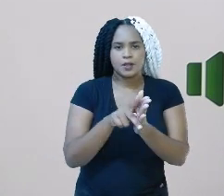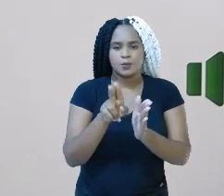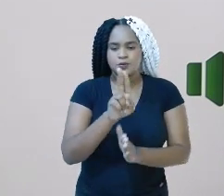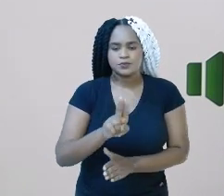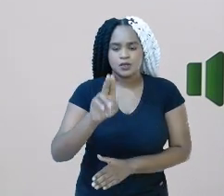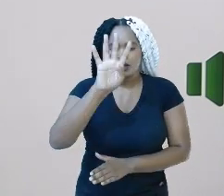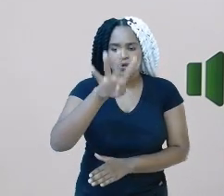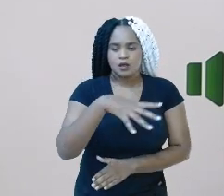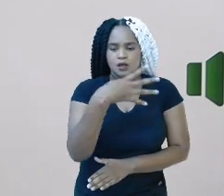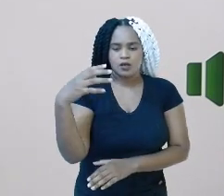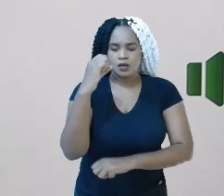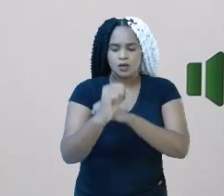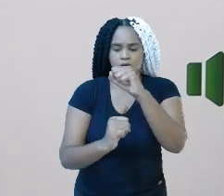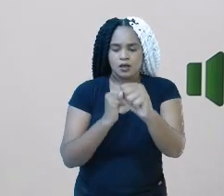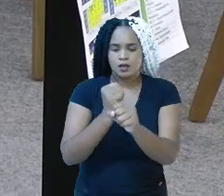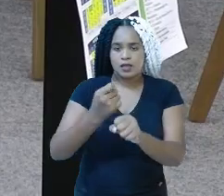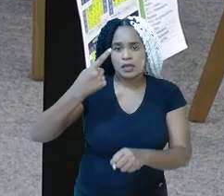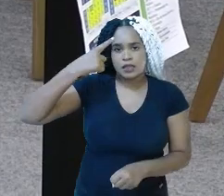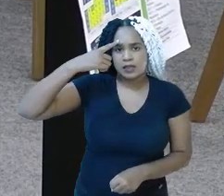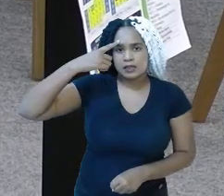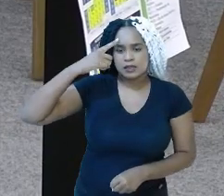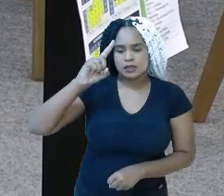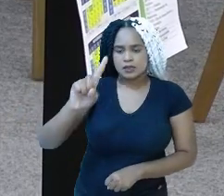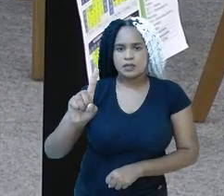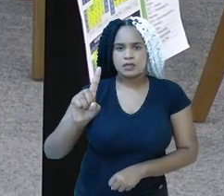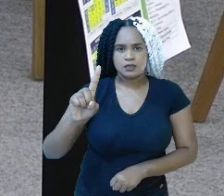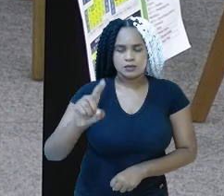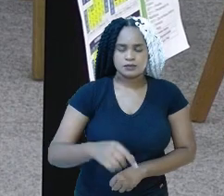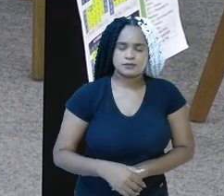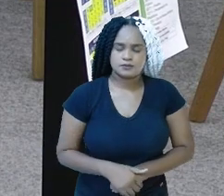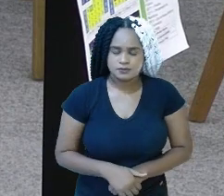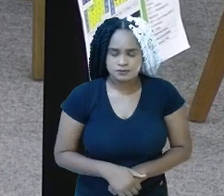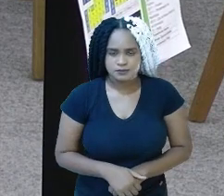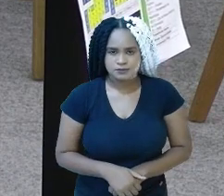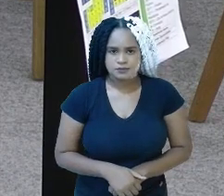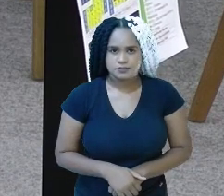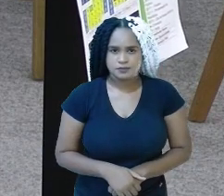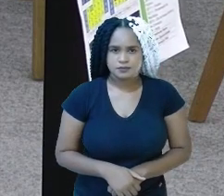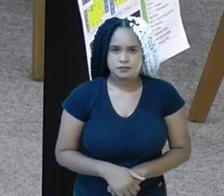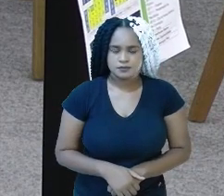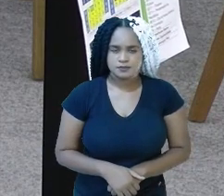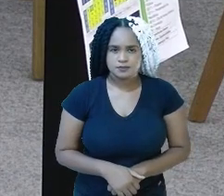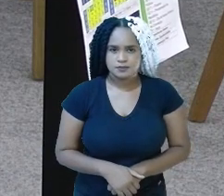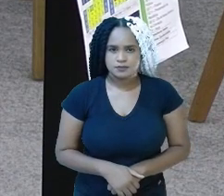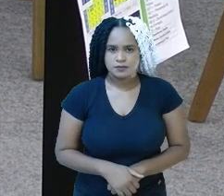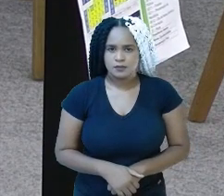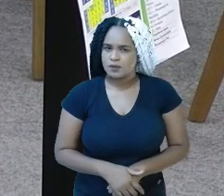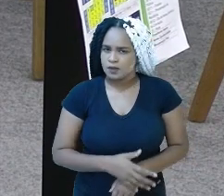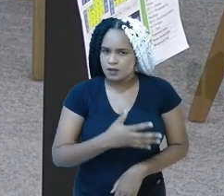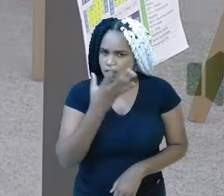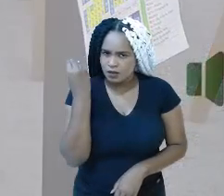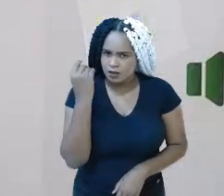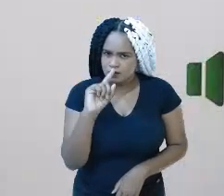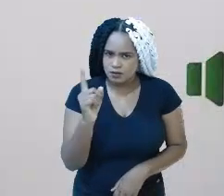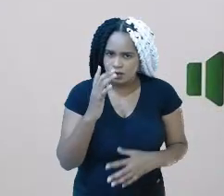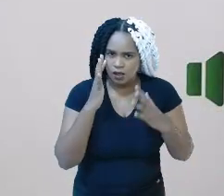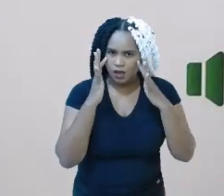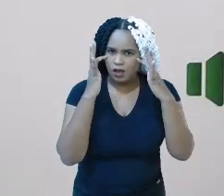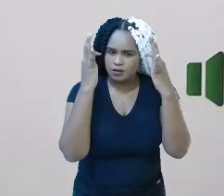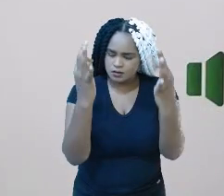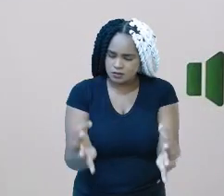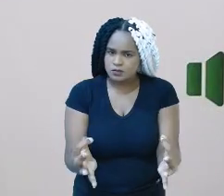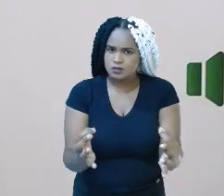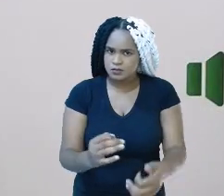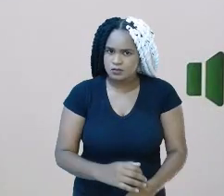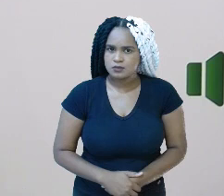por exemplo, a gente já vai fazer a medição dos dias, tá? Então, não esquece, presta atenção, quinto